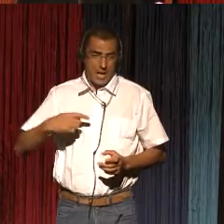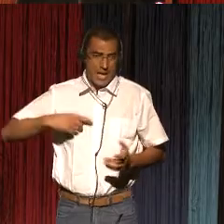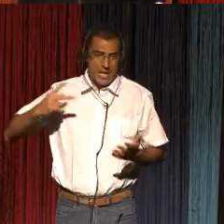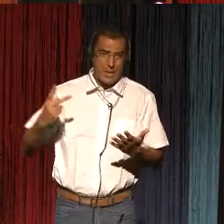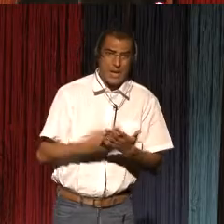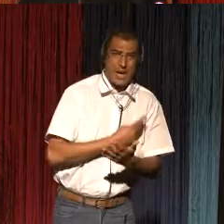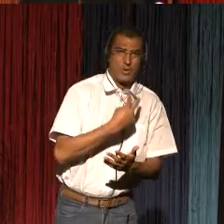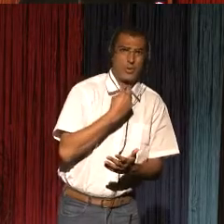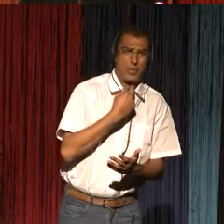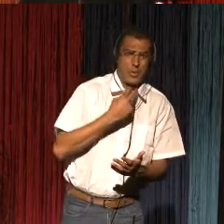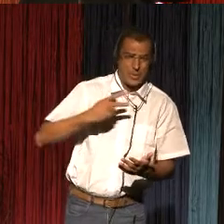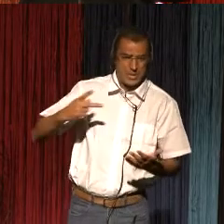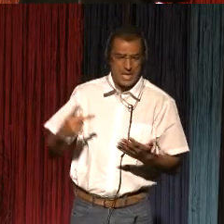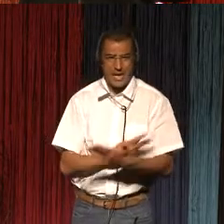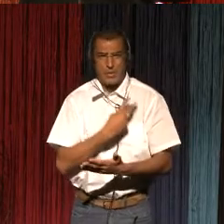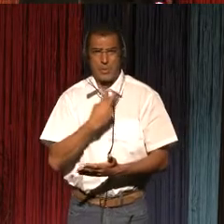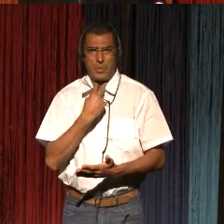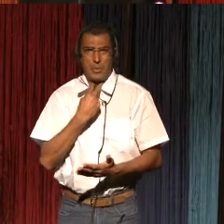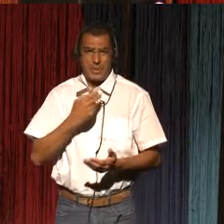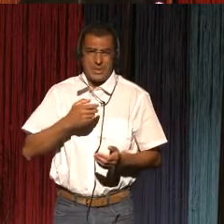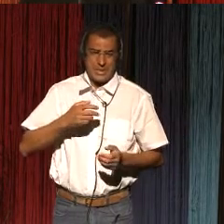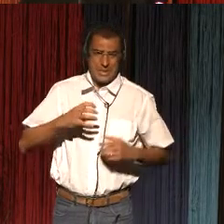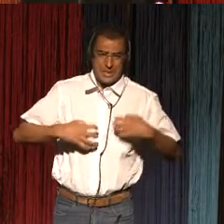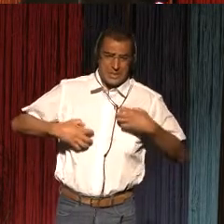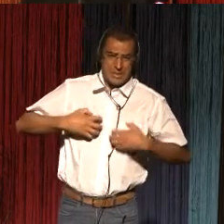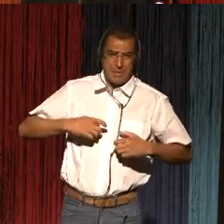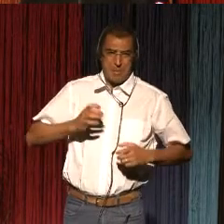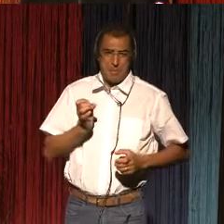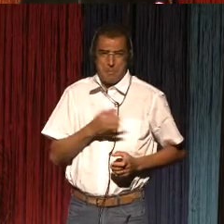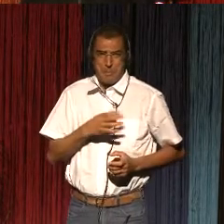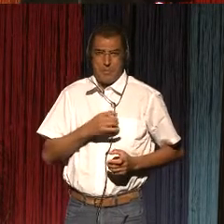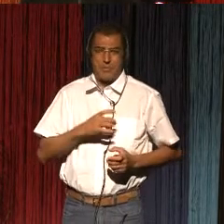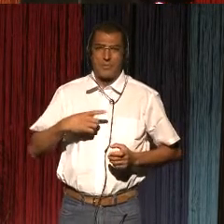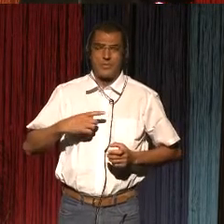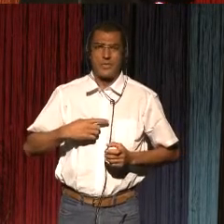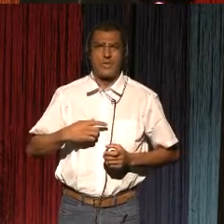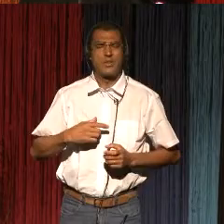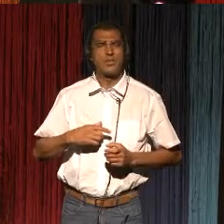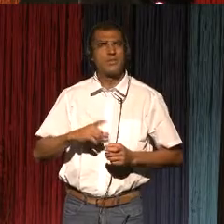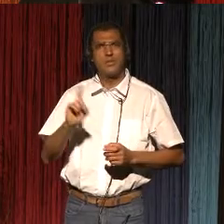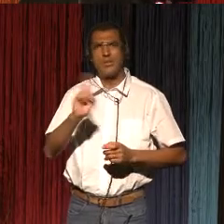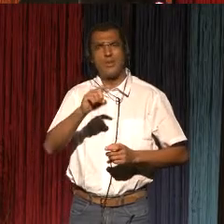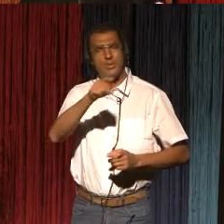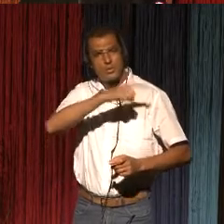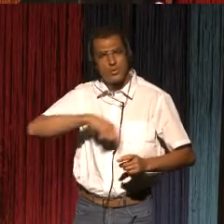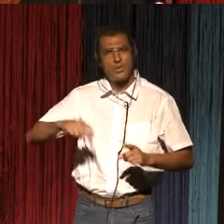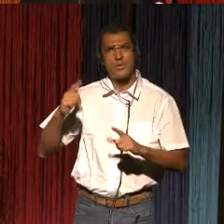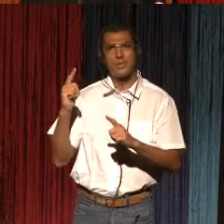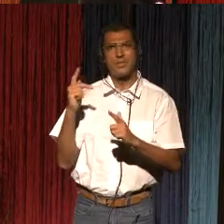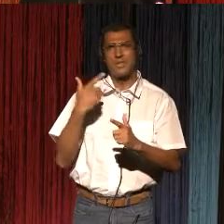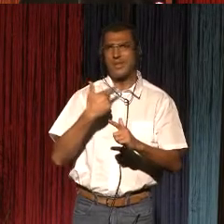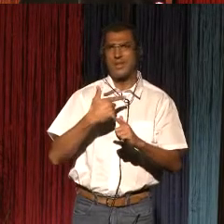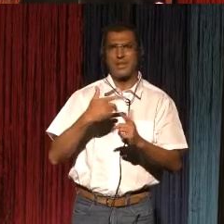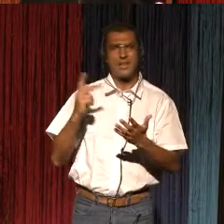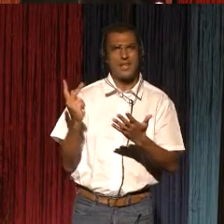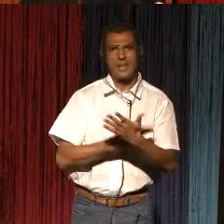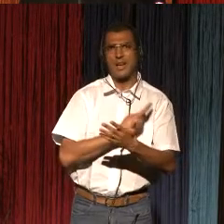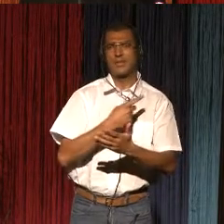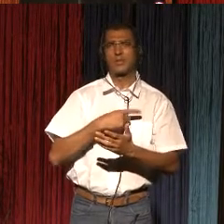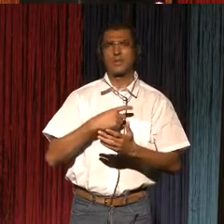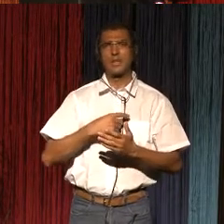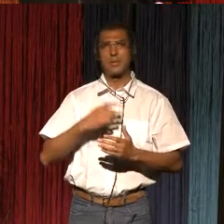e tem medo de testar alguma coisa nova. Não tem problema cometer erro. Todo mundo comete erro, mesmo a gente. A